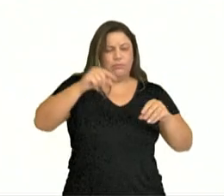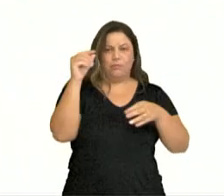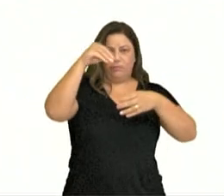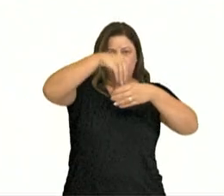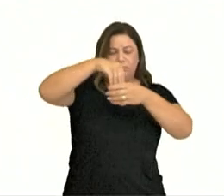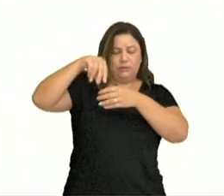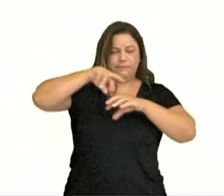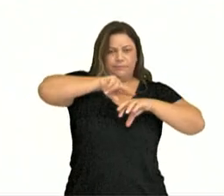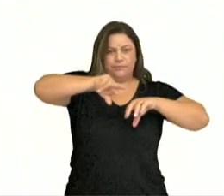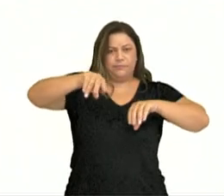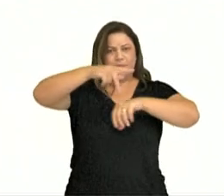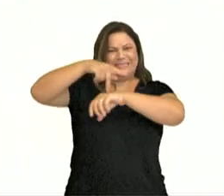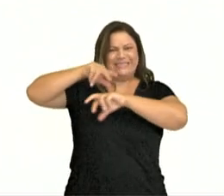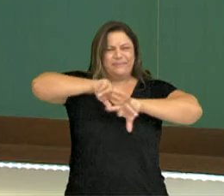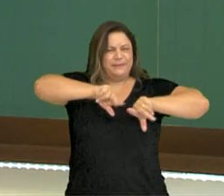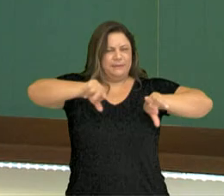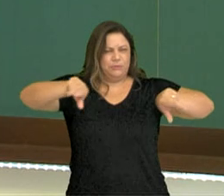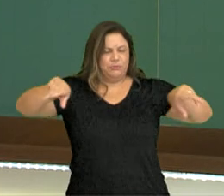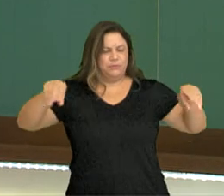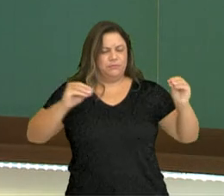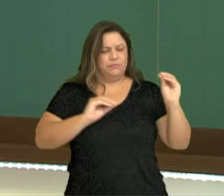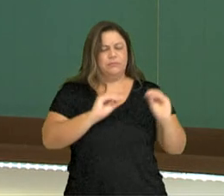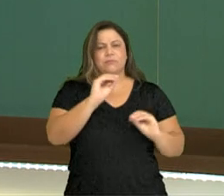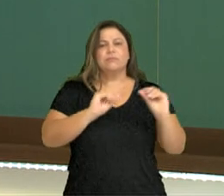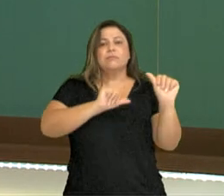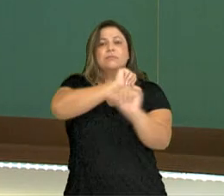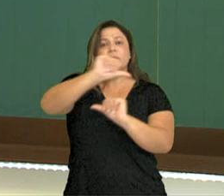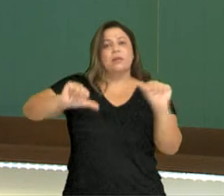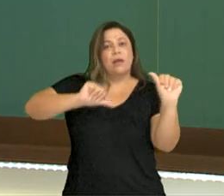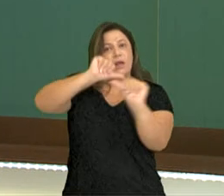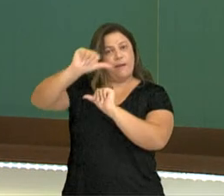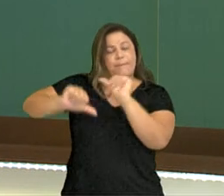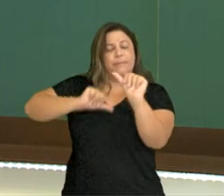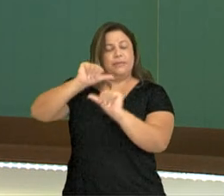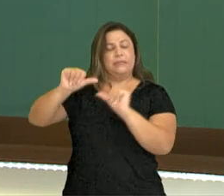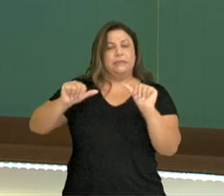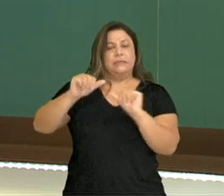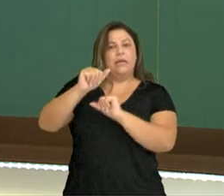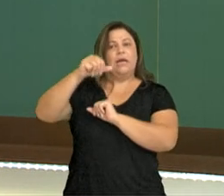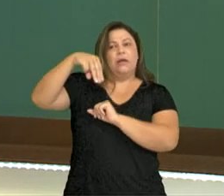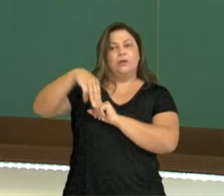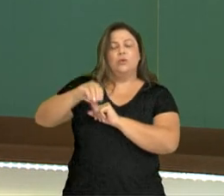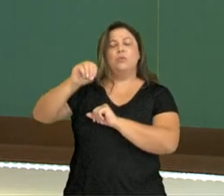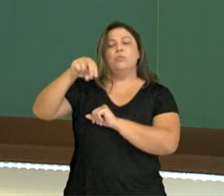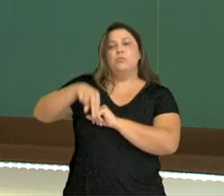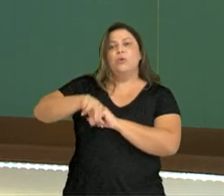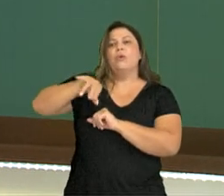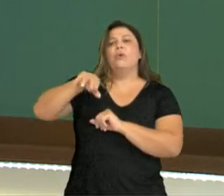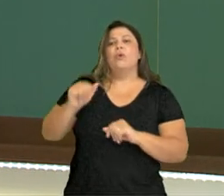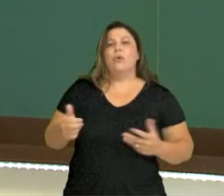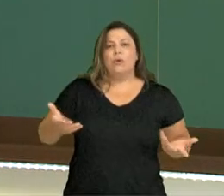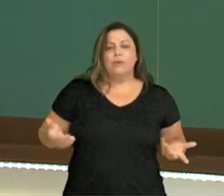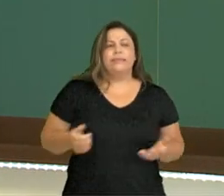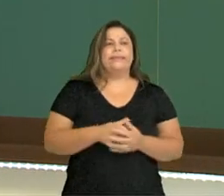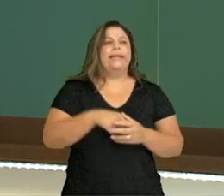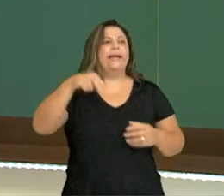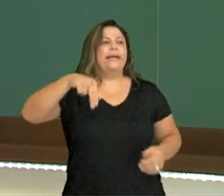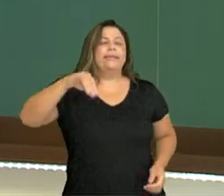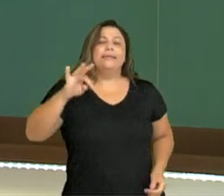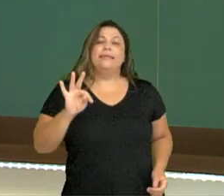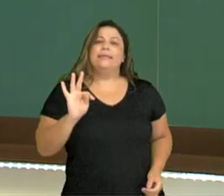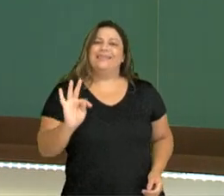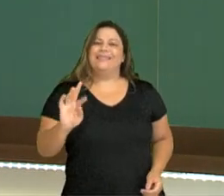o nitrobacter, elas fazem a transformação, por exemplo, da amônia em nitrito, do nitrito em nitrato, e isso vai